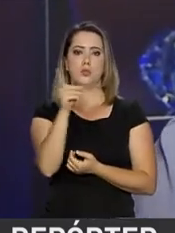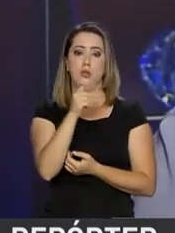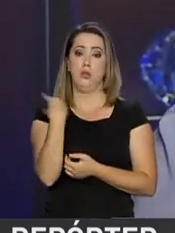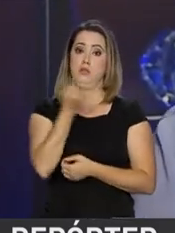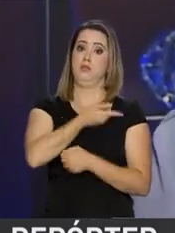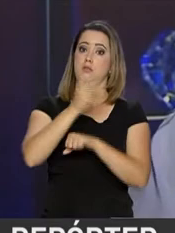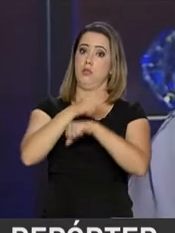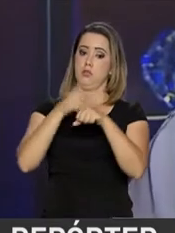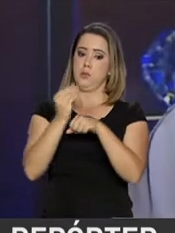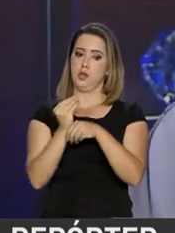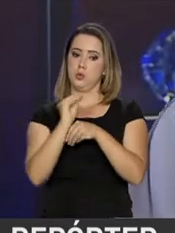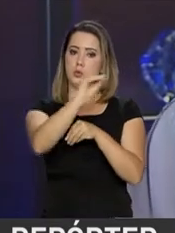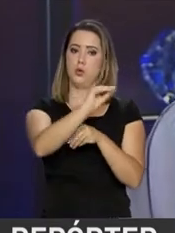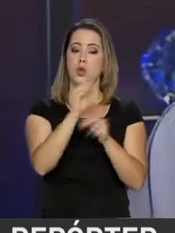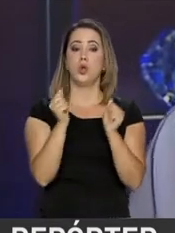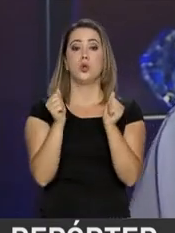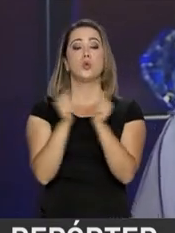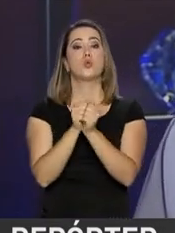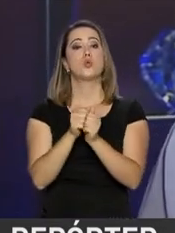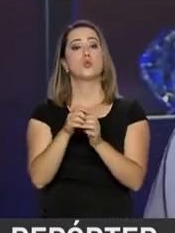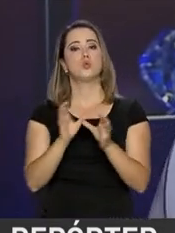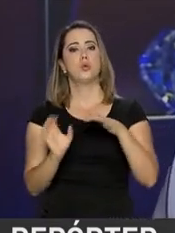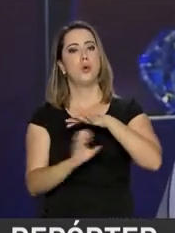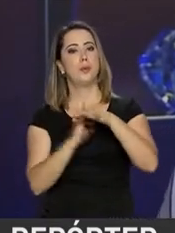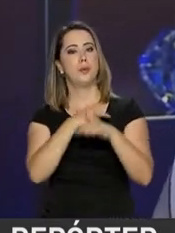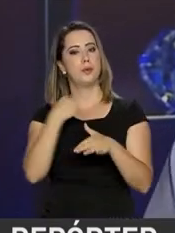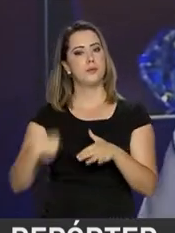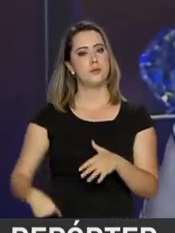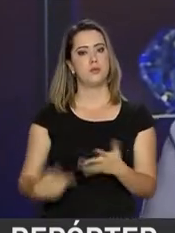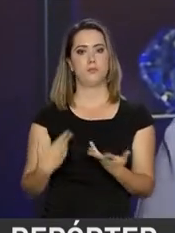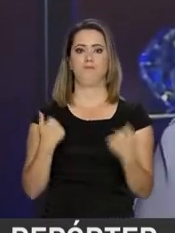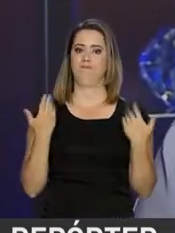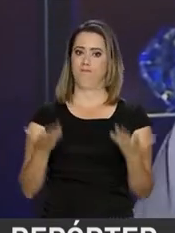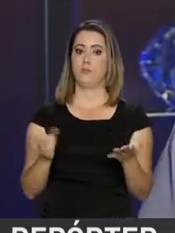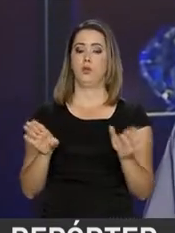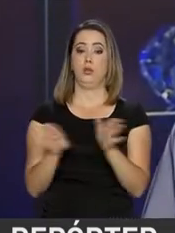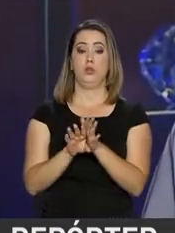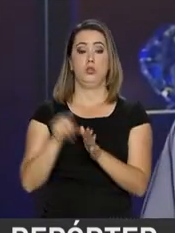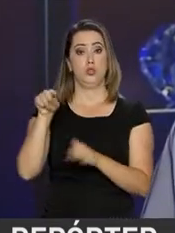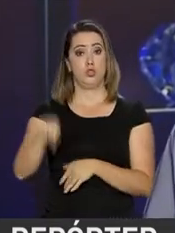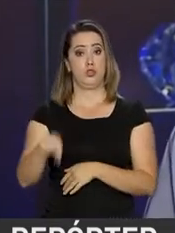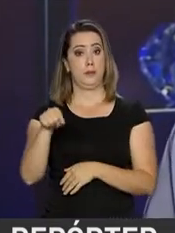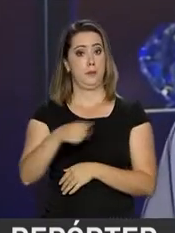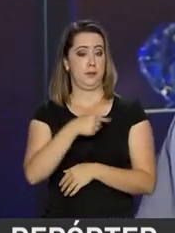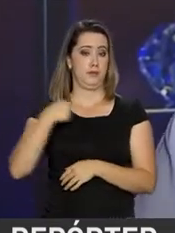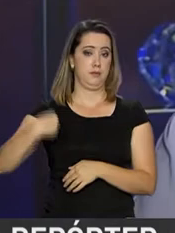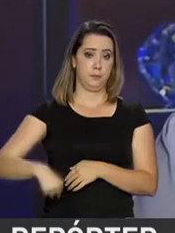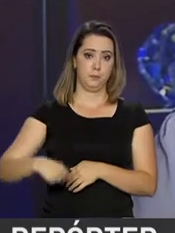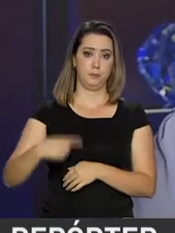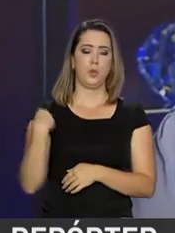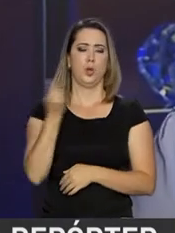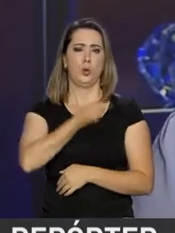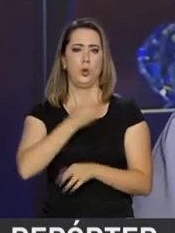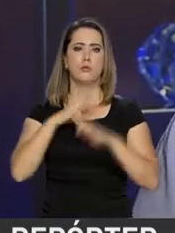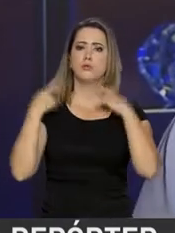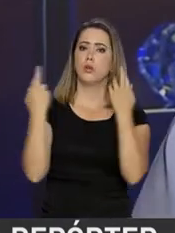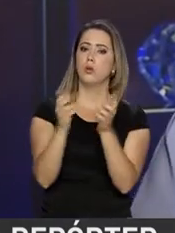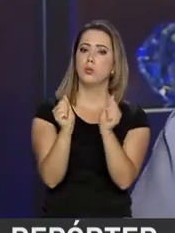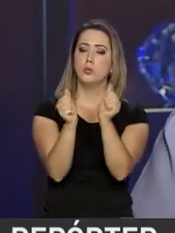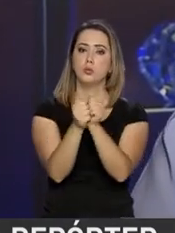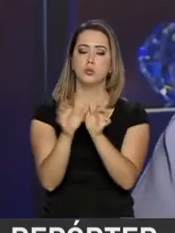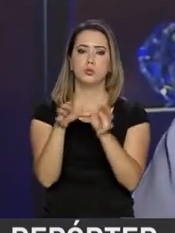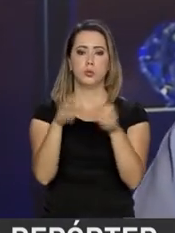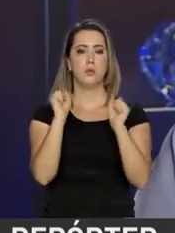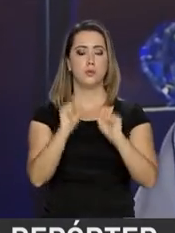país até e associação com uma empresa chinesa foi muito bem logo que chegamos aqui na china nós nos reunimos e eu